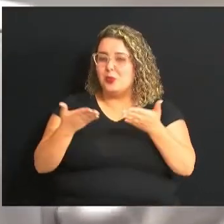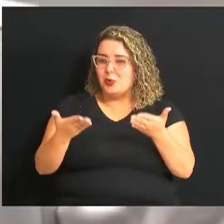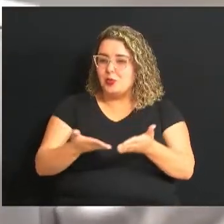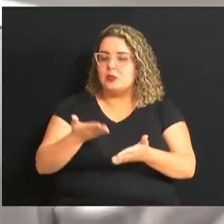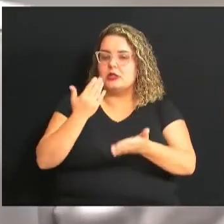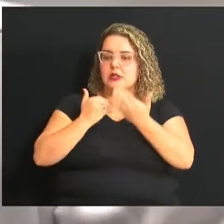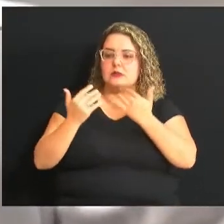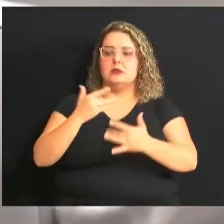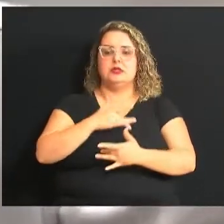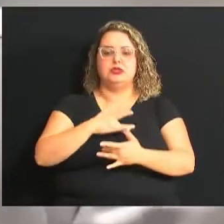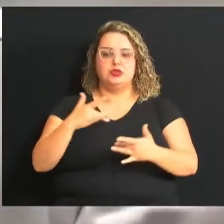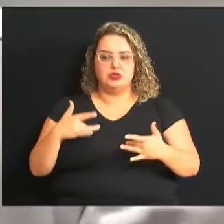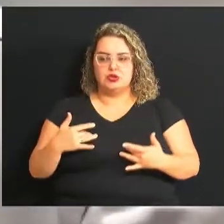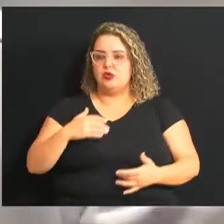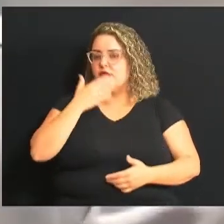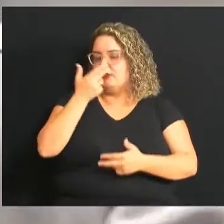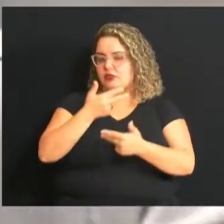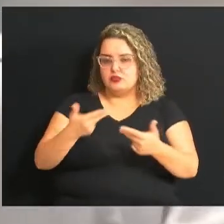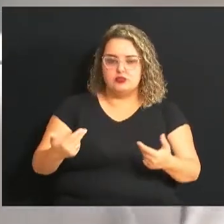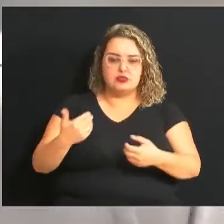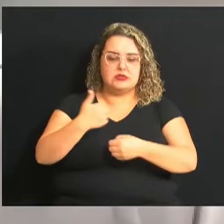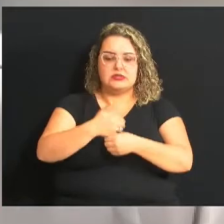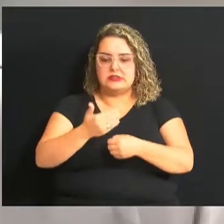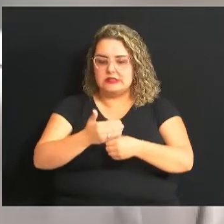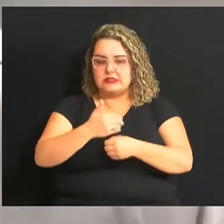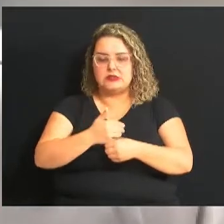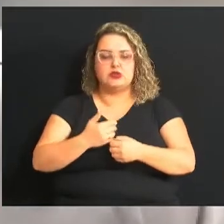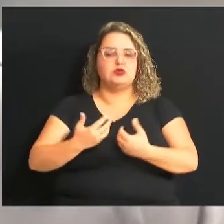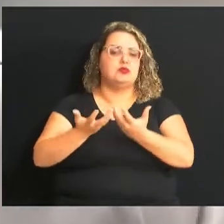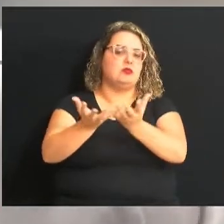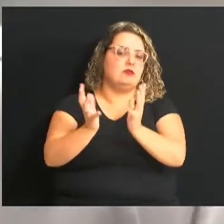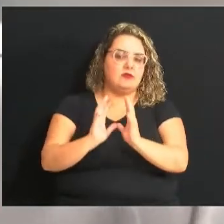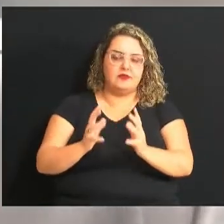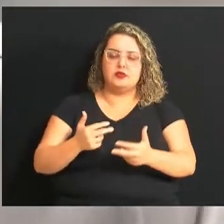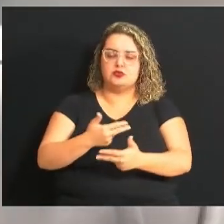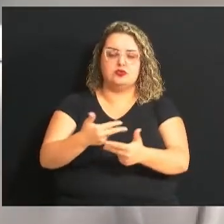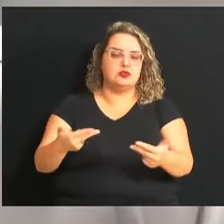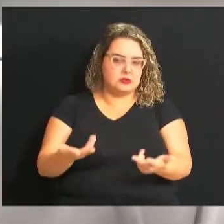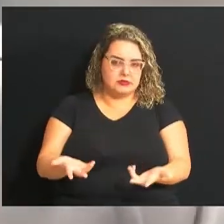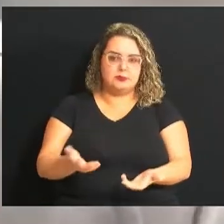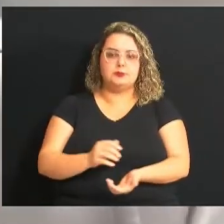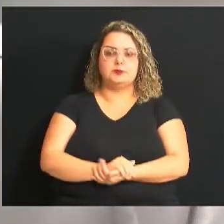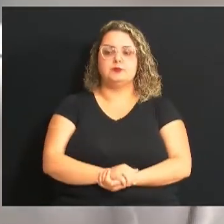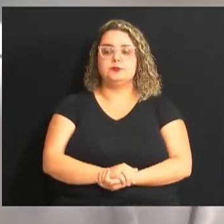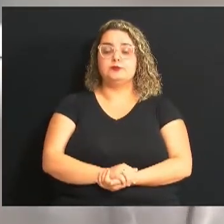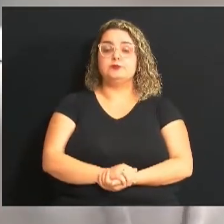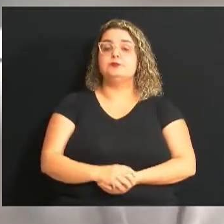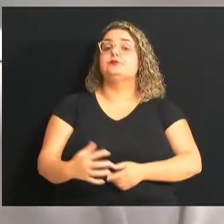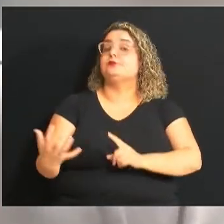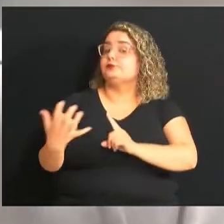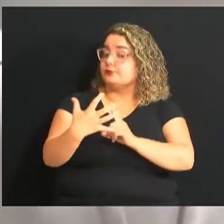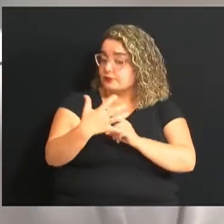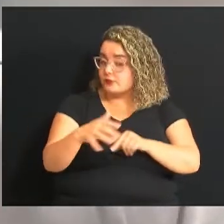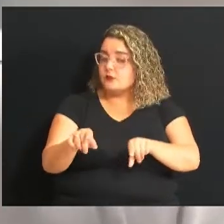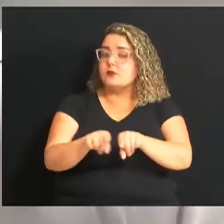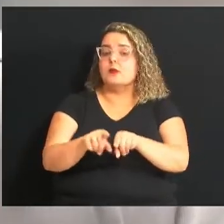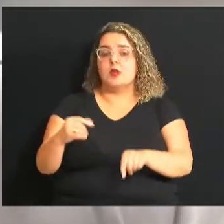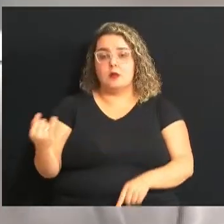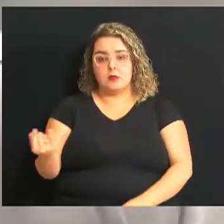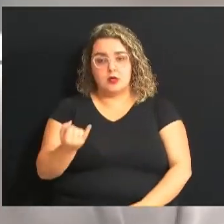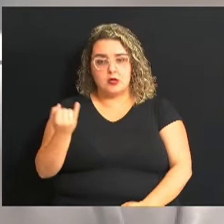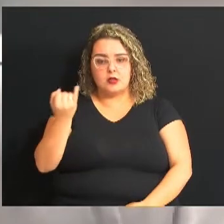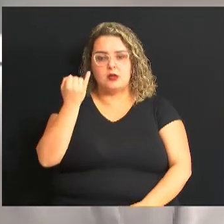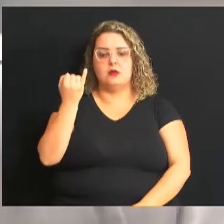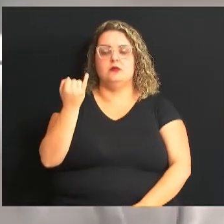saudáveis, frutas, legumes, verduras. Então, o fator ambiental também é importante